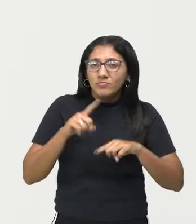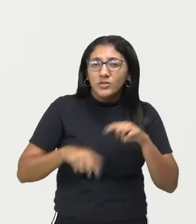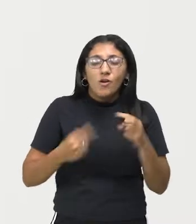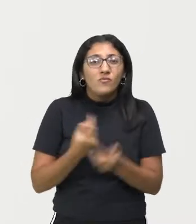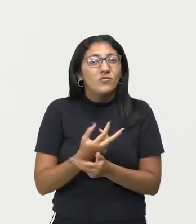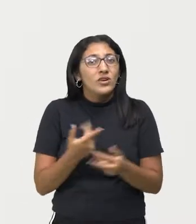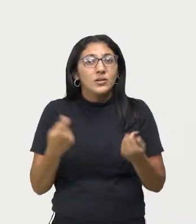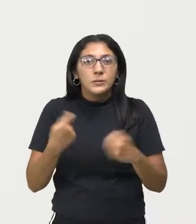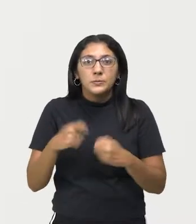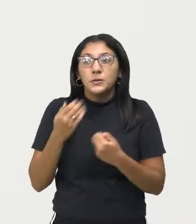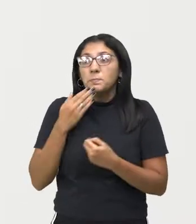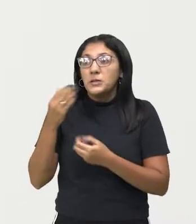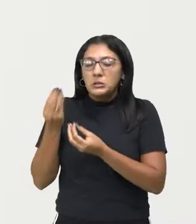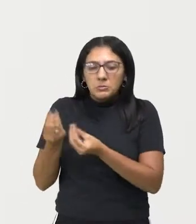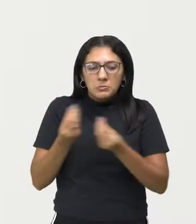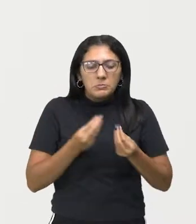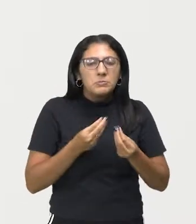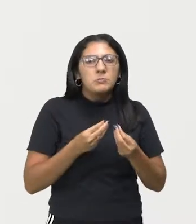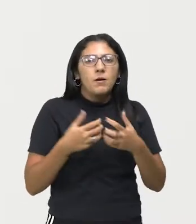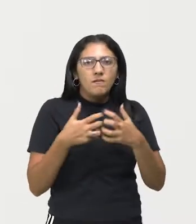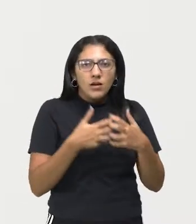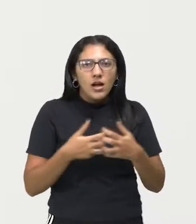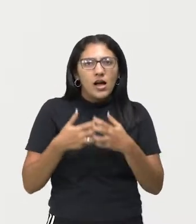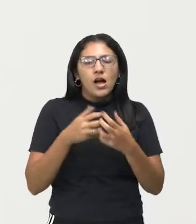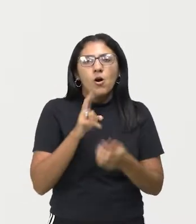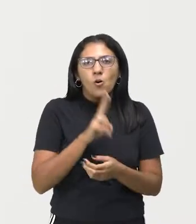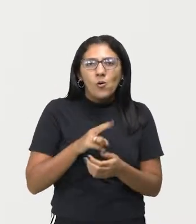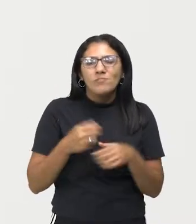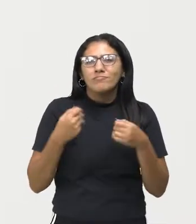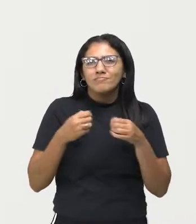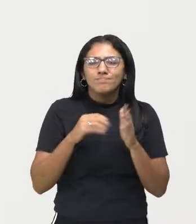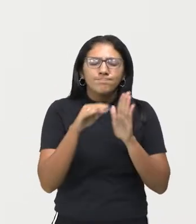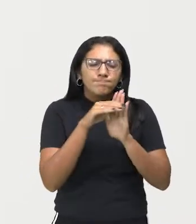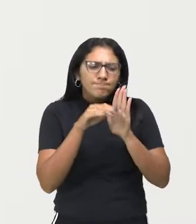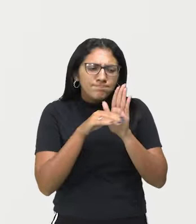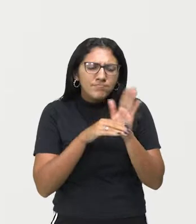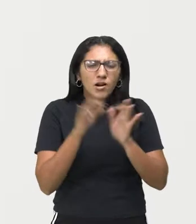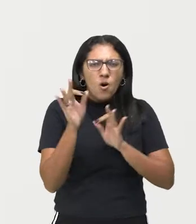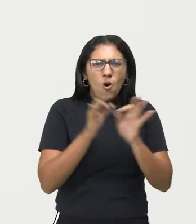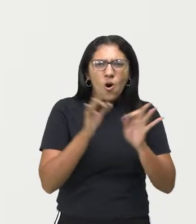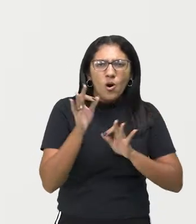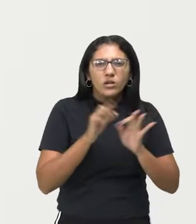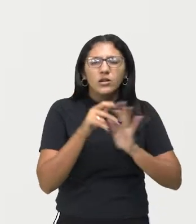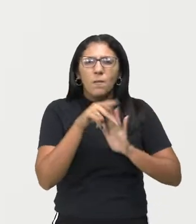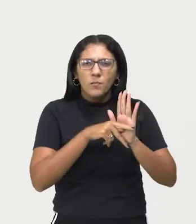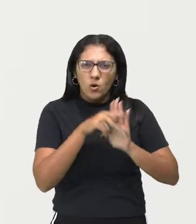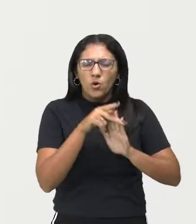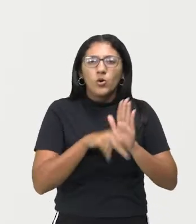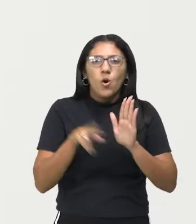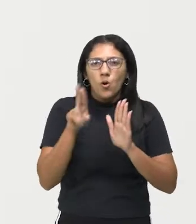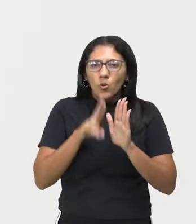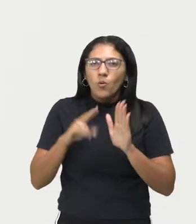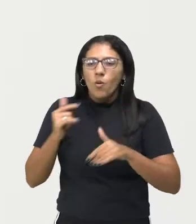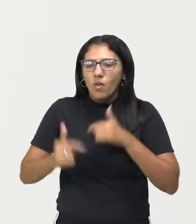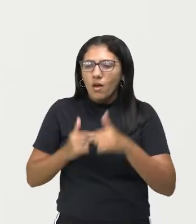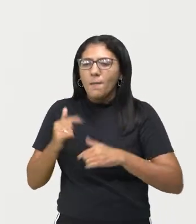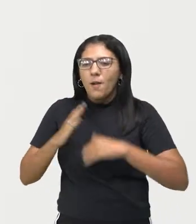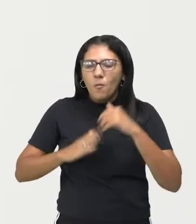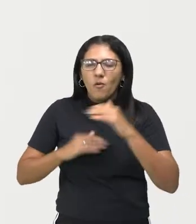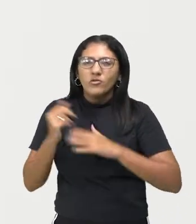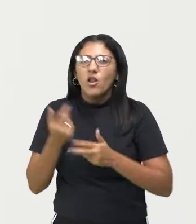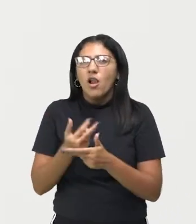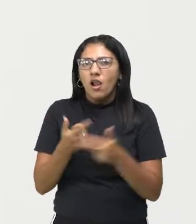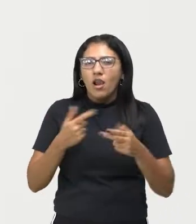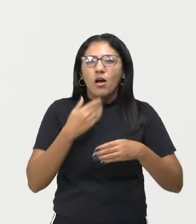ser encomendado para a construção. Então, são estudos, planejamentos e material humano que vai ser utilizado para a construção